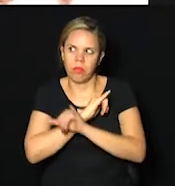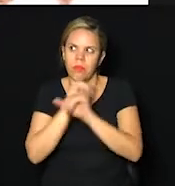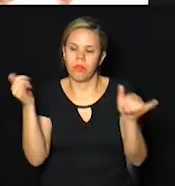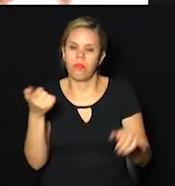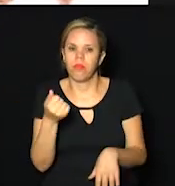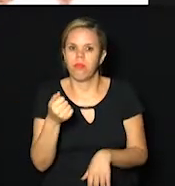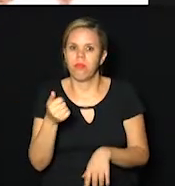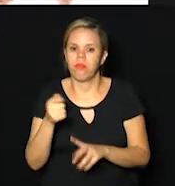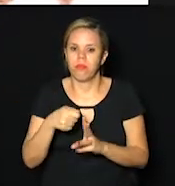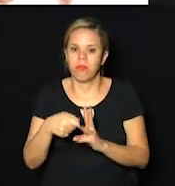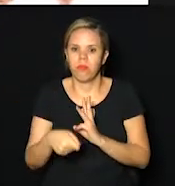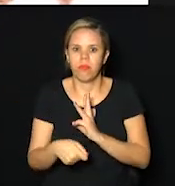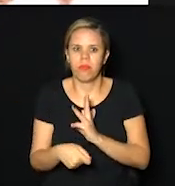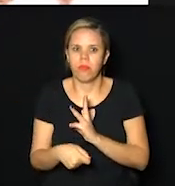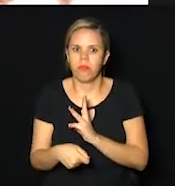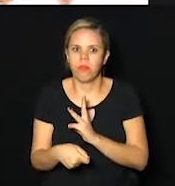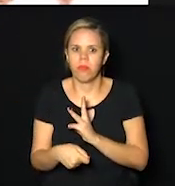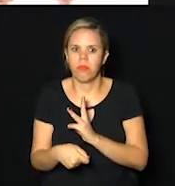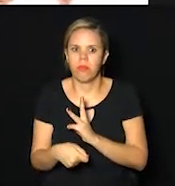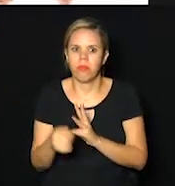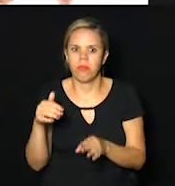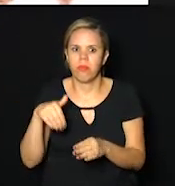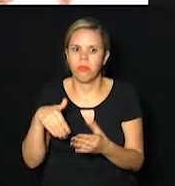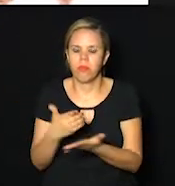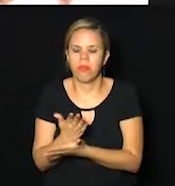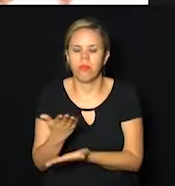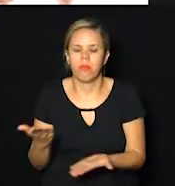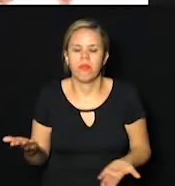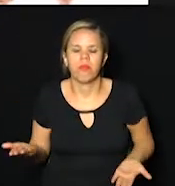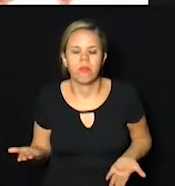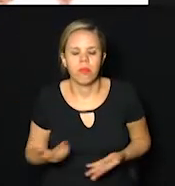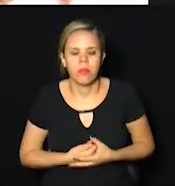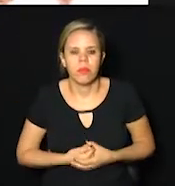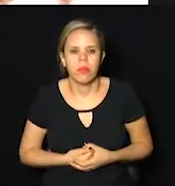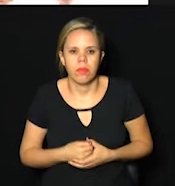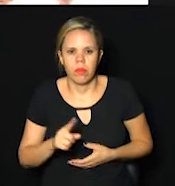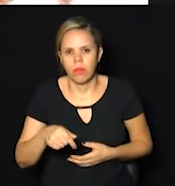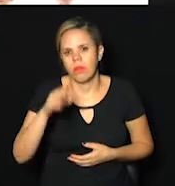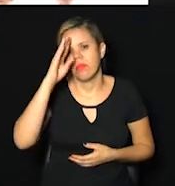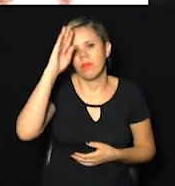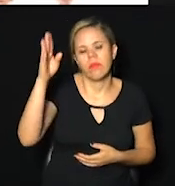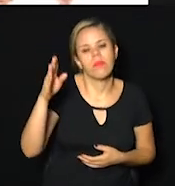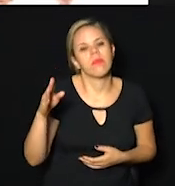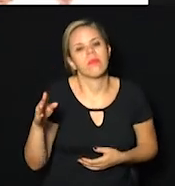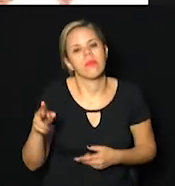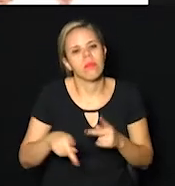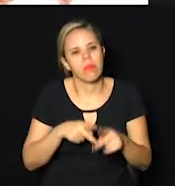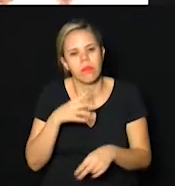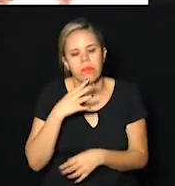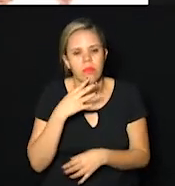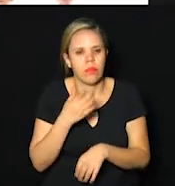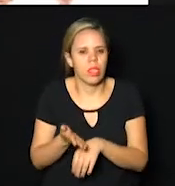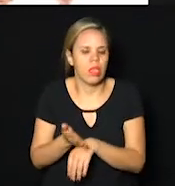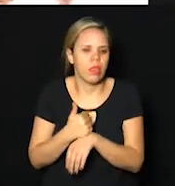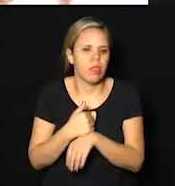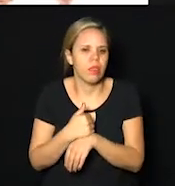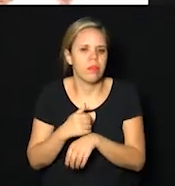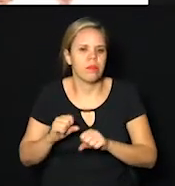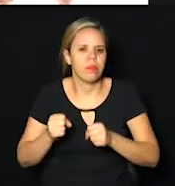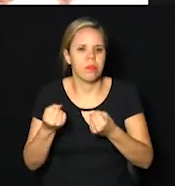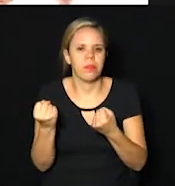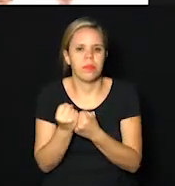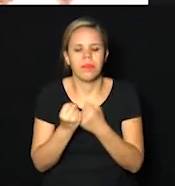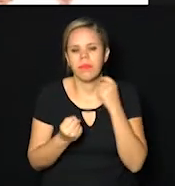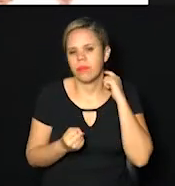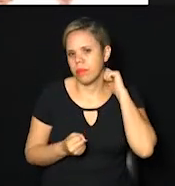poucos meses, faltam 3 meses para a eleição. E é fundamental que ele seja conhecido antes de ser apoiado,